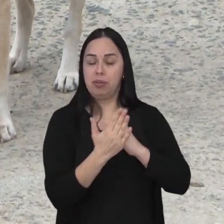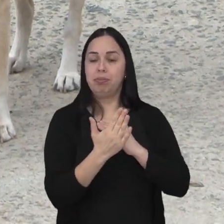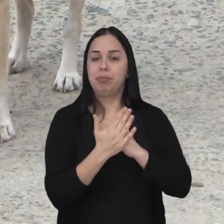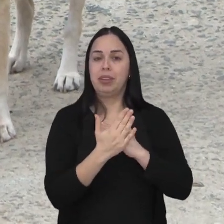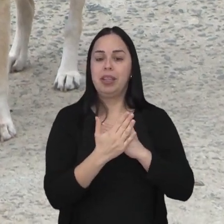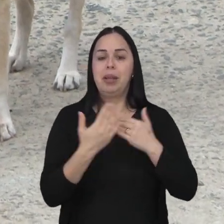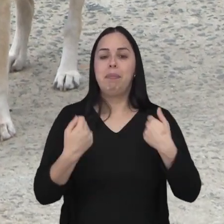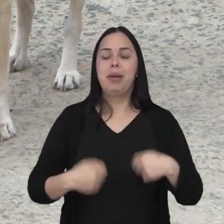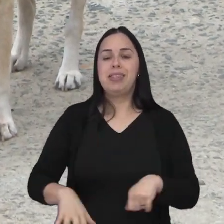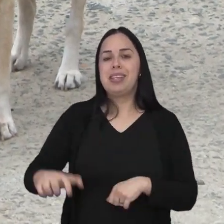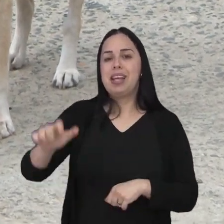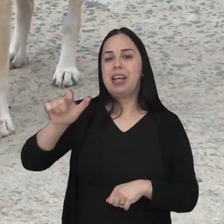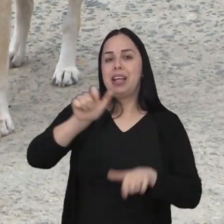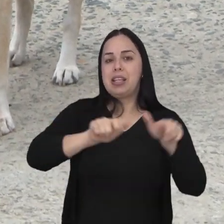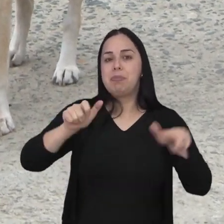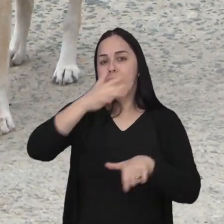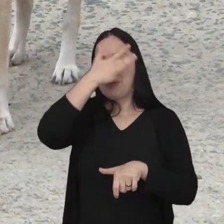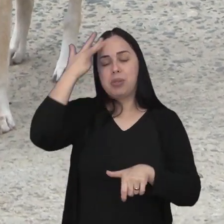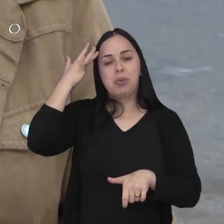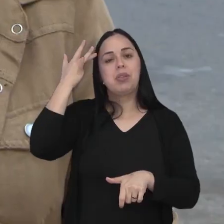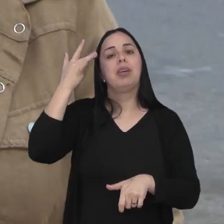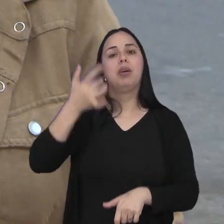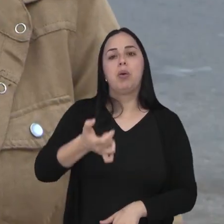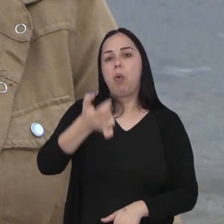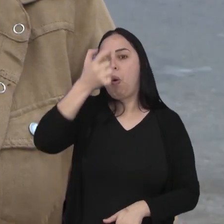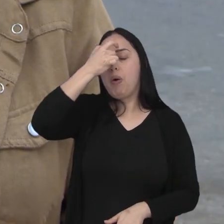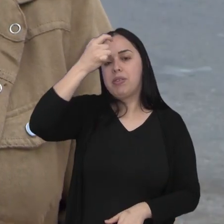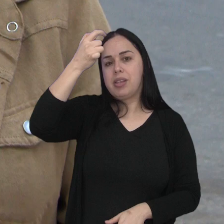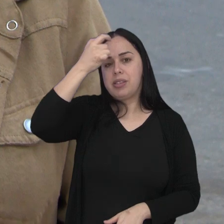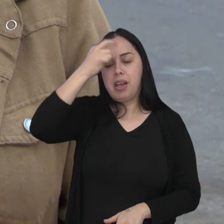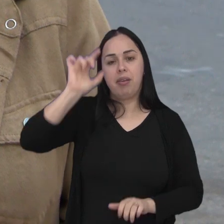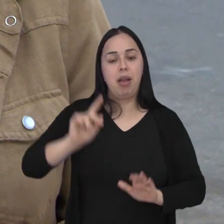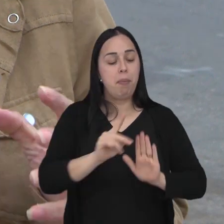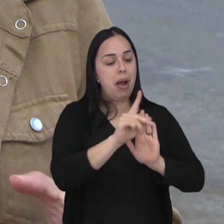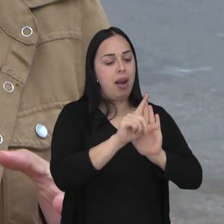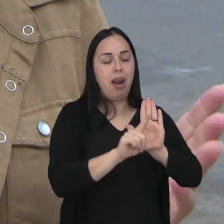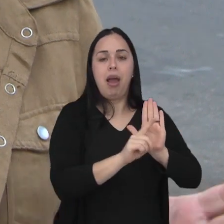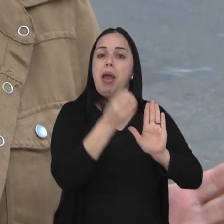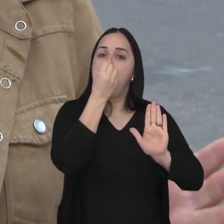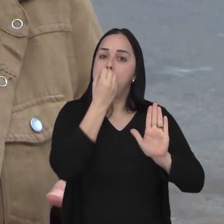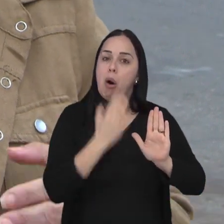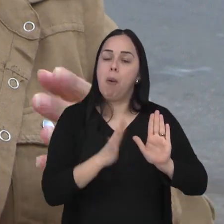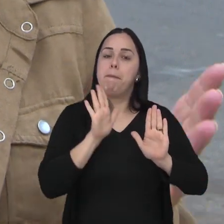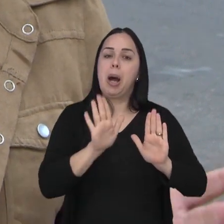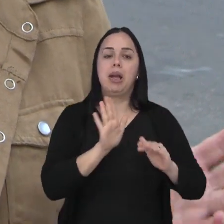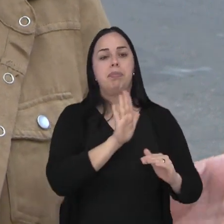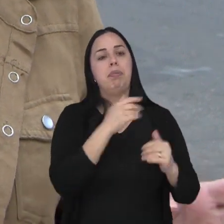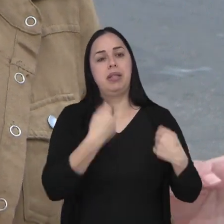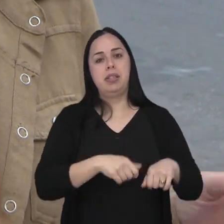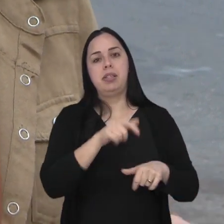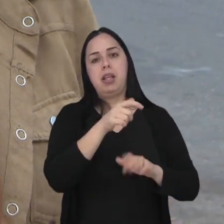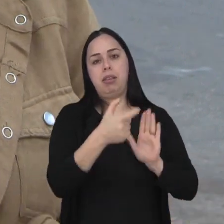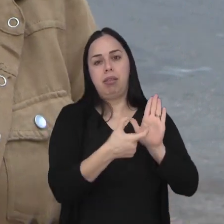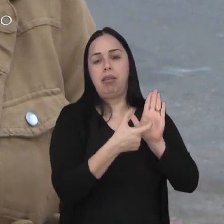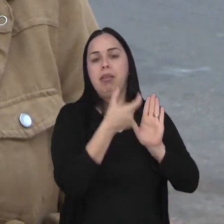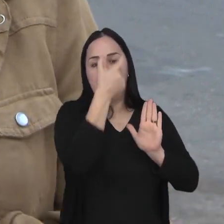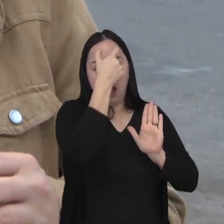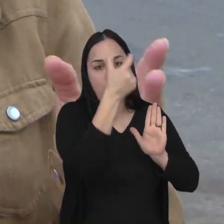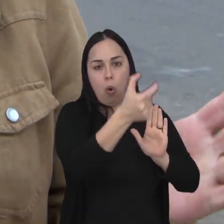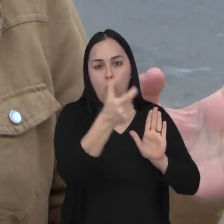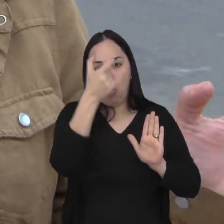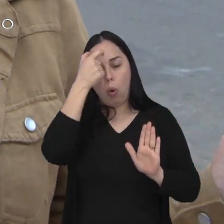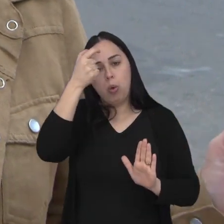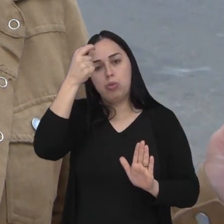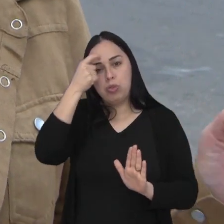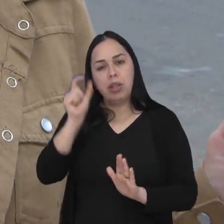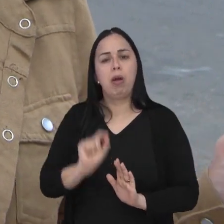ser acompanhado de conscientização. É uma lei bem apresentada, desde que conscientize a população a não